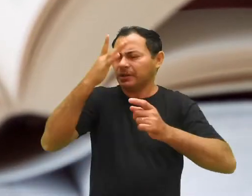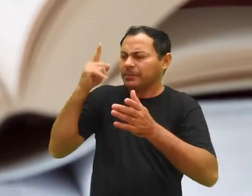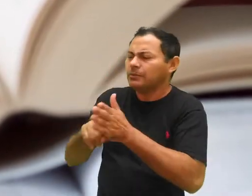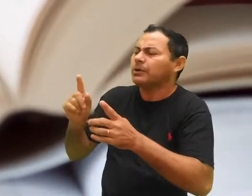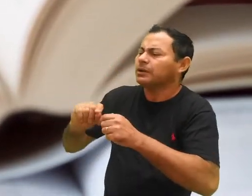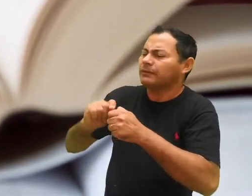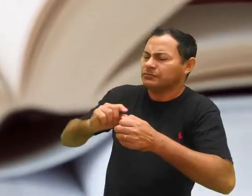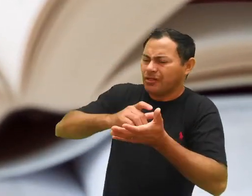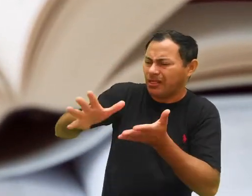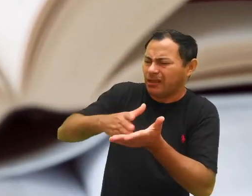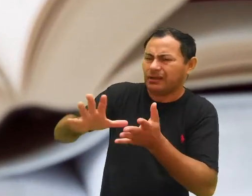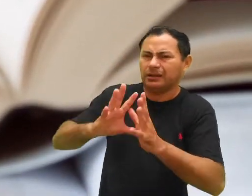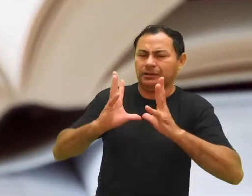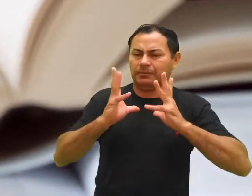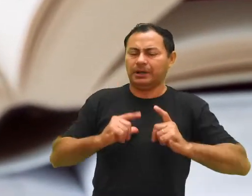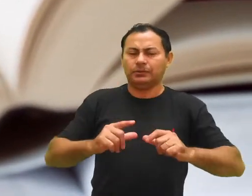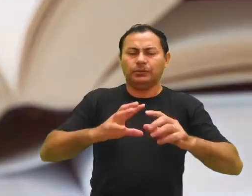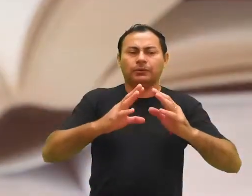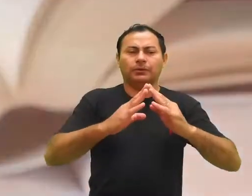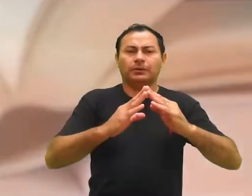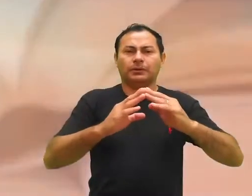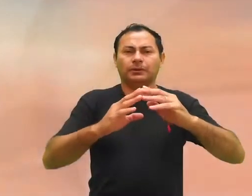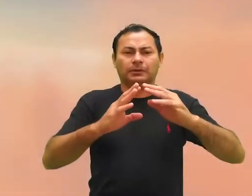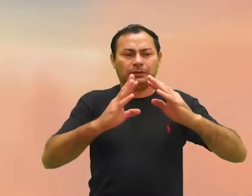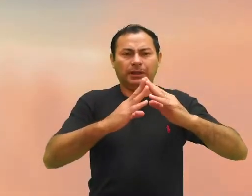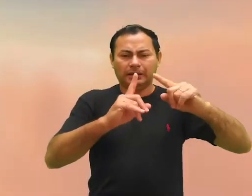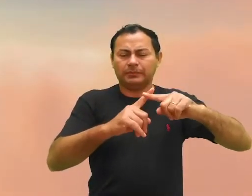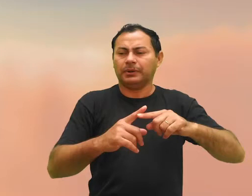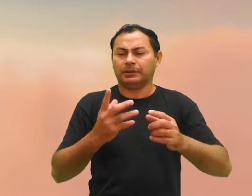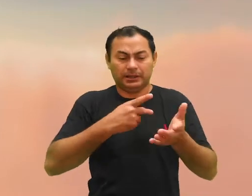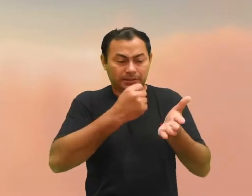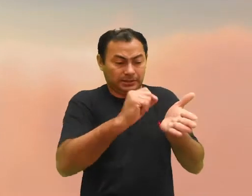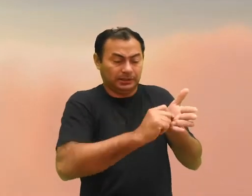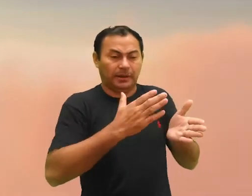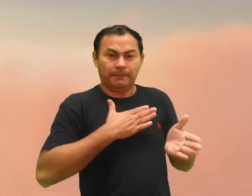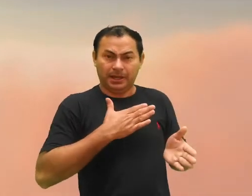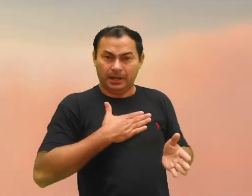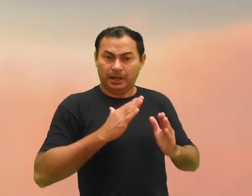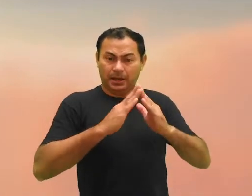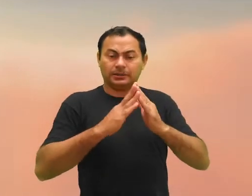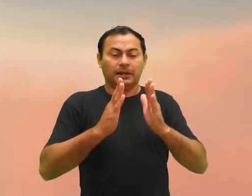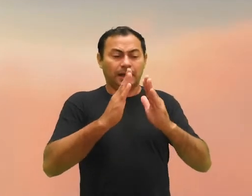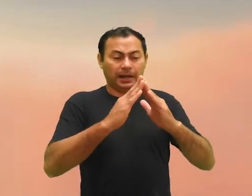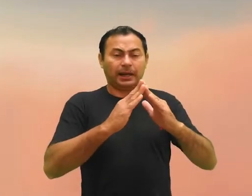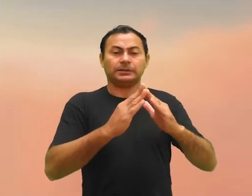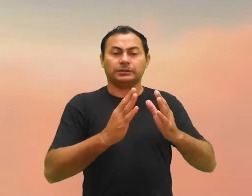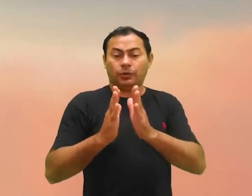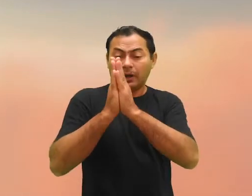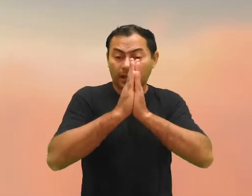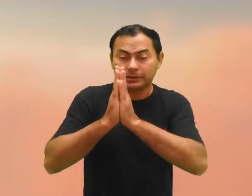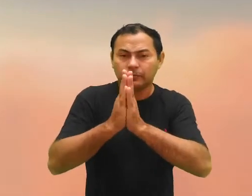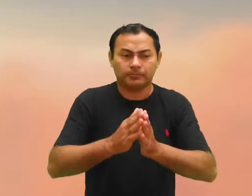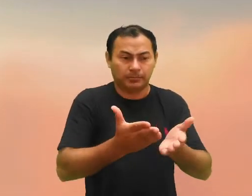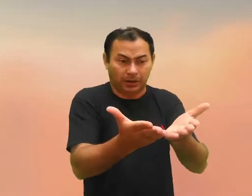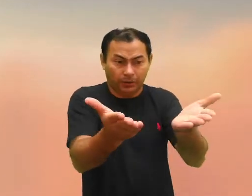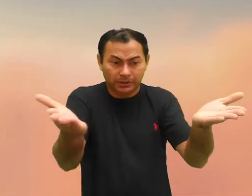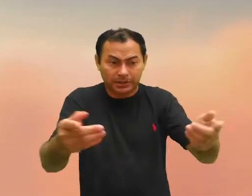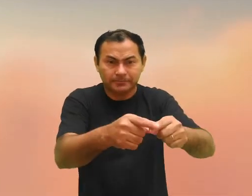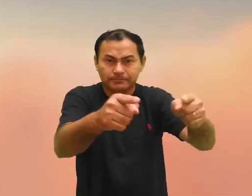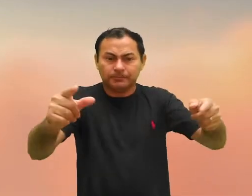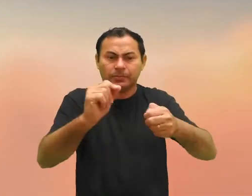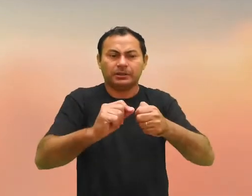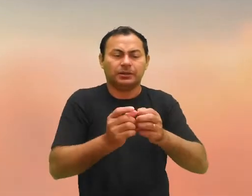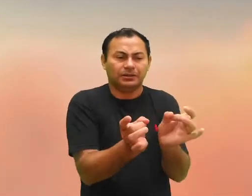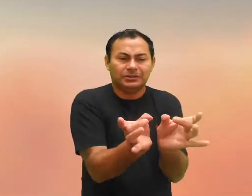satisfações porque ele estava fazendo aquilo. E Jesus respondeu: está escrito, a minha casa será chamada casa de oração,